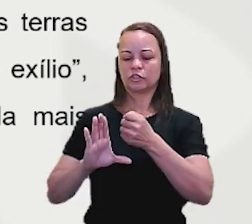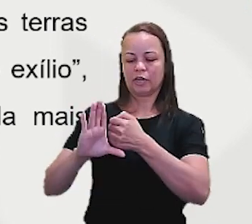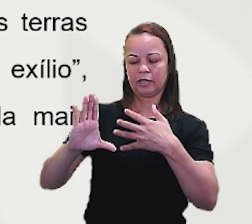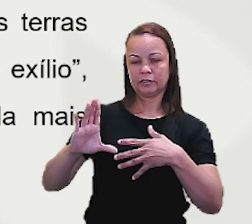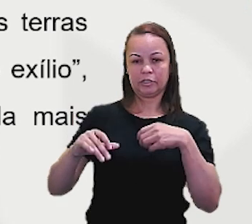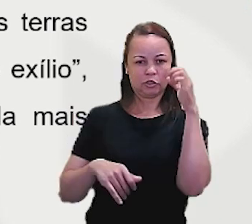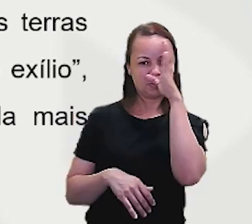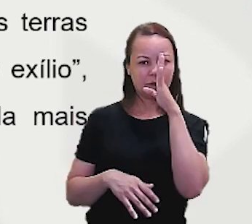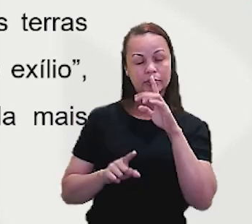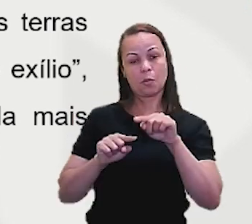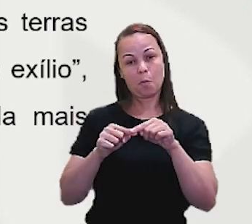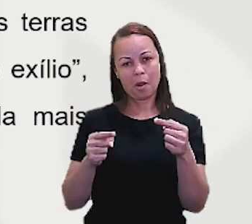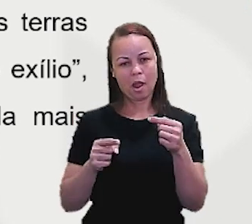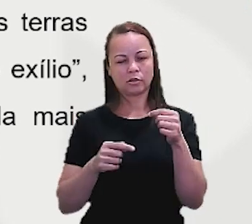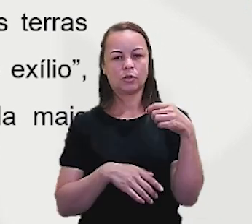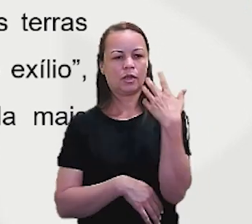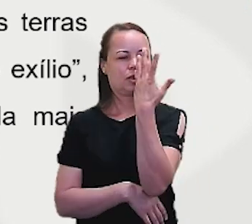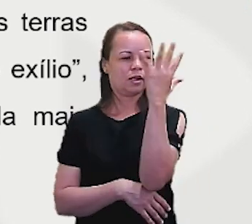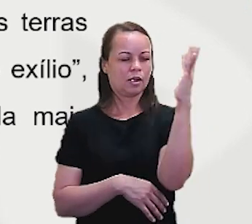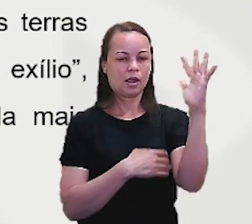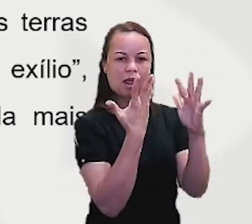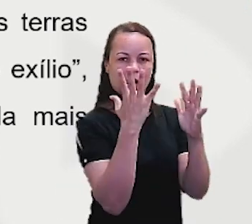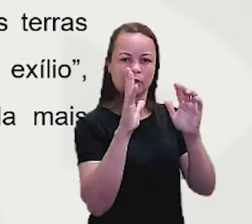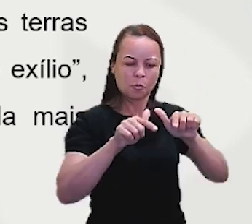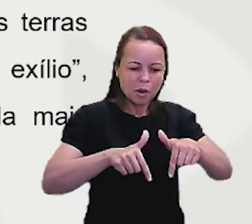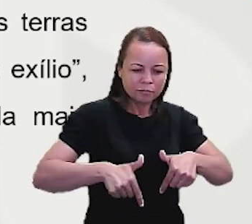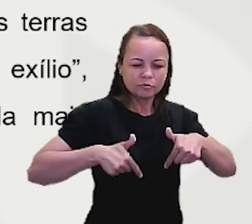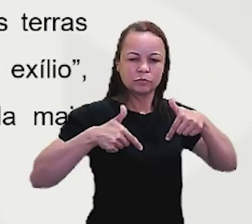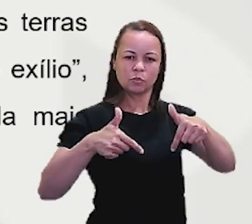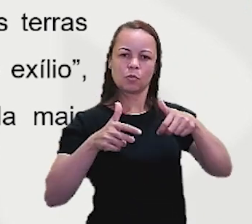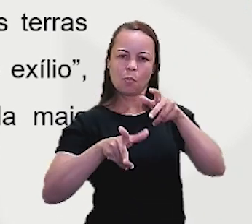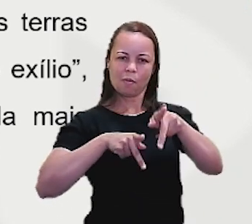mata, mas a bravura do povo brasileiro.